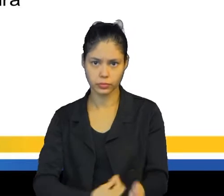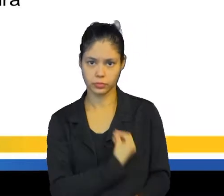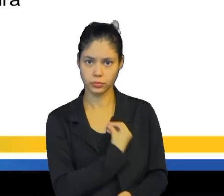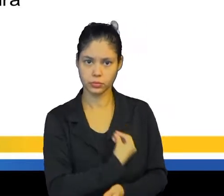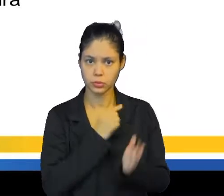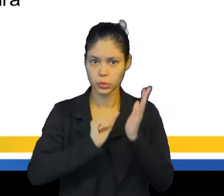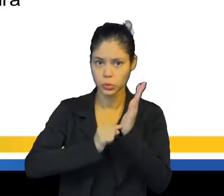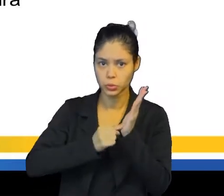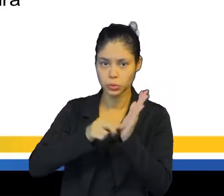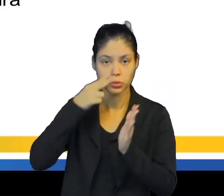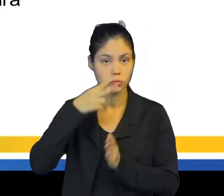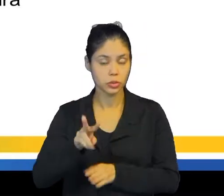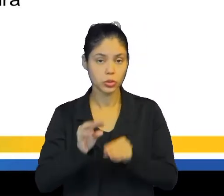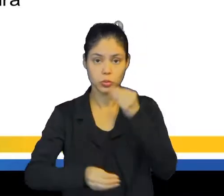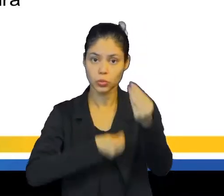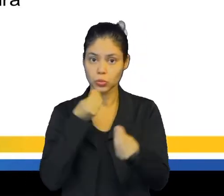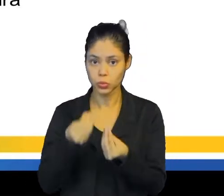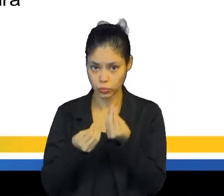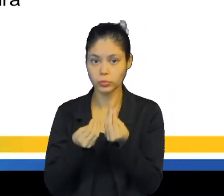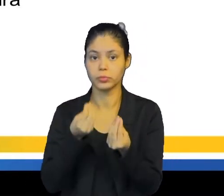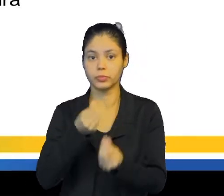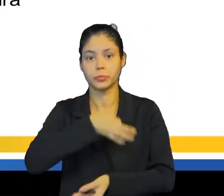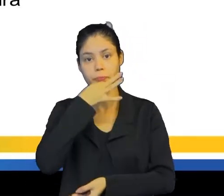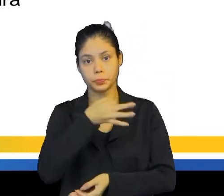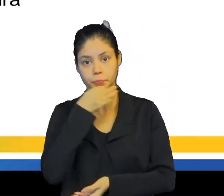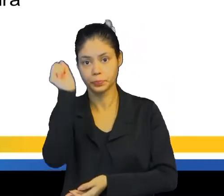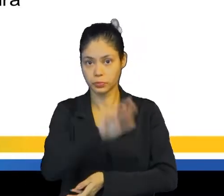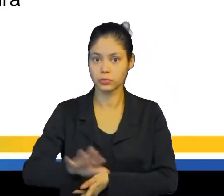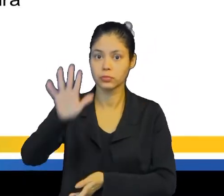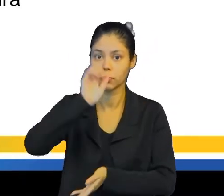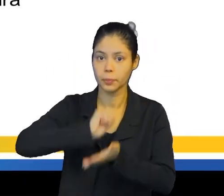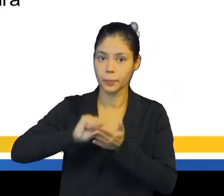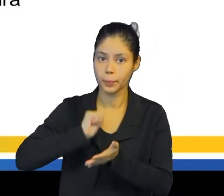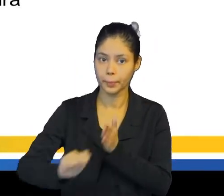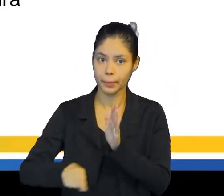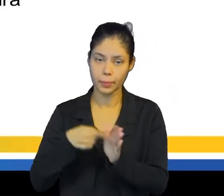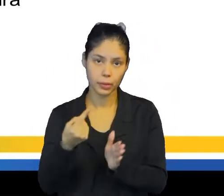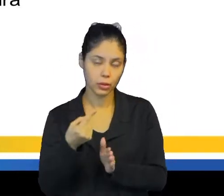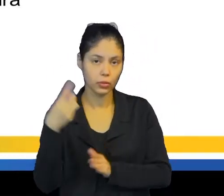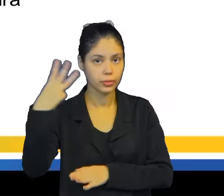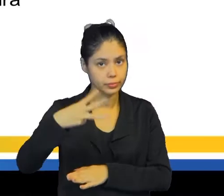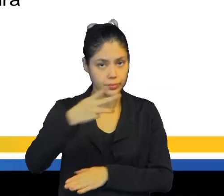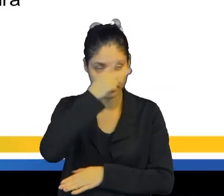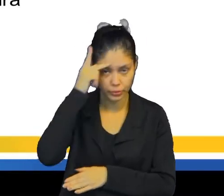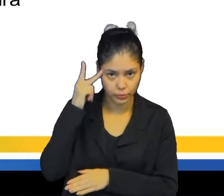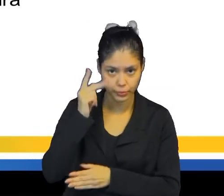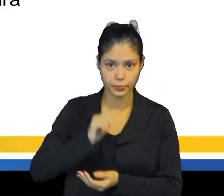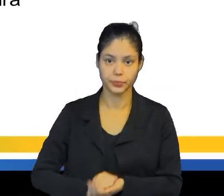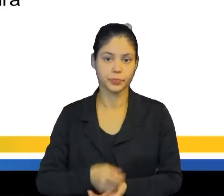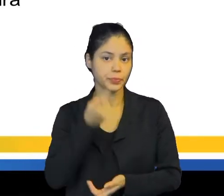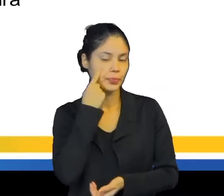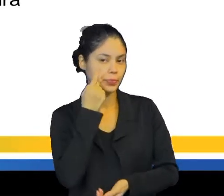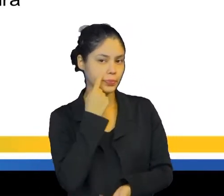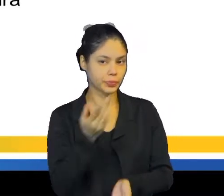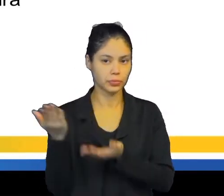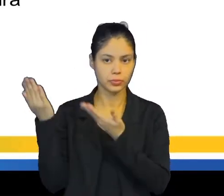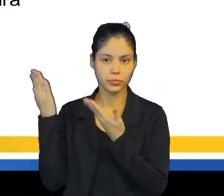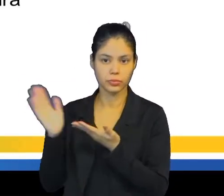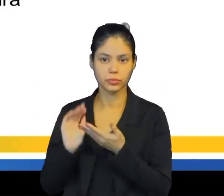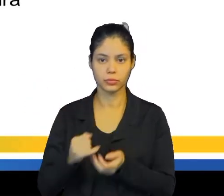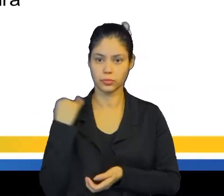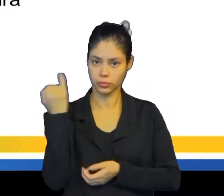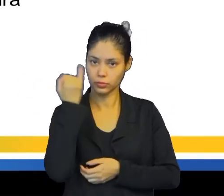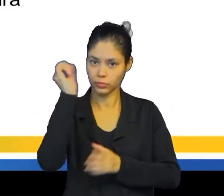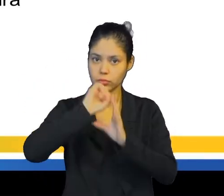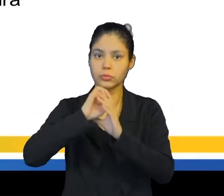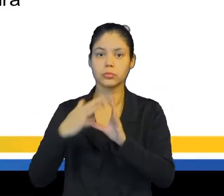presença do ponto de vista do autor são geralmente escritos em primeira ou terceira pessoa. Então, observem aí, pessoal, que a